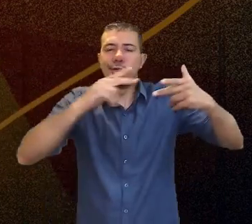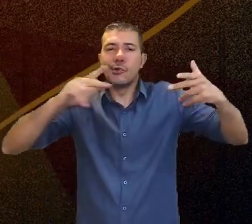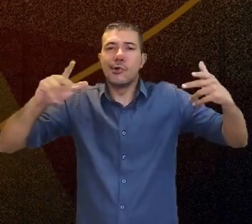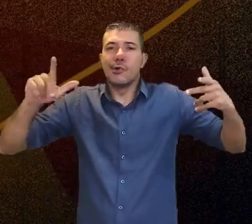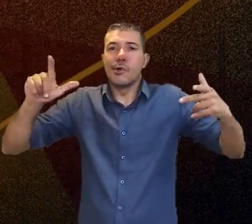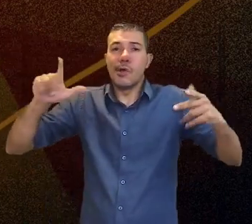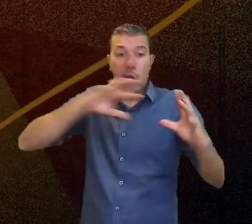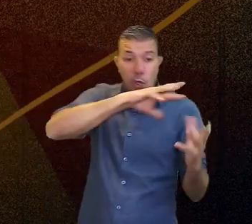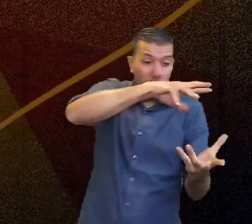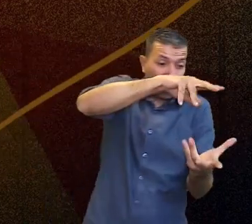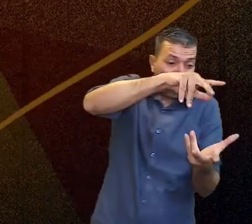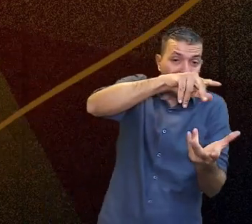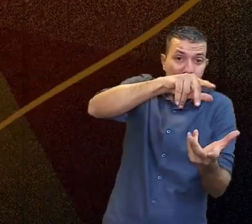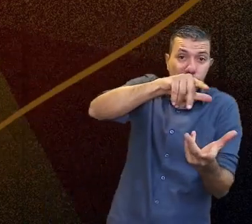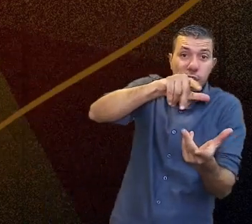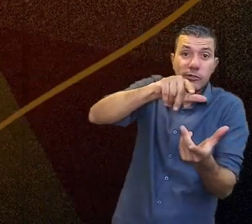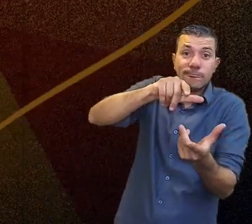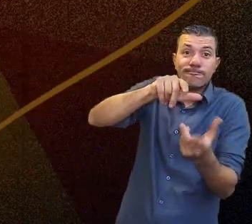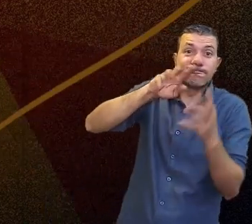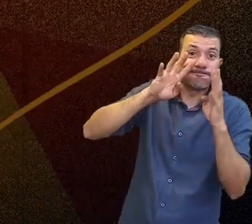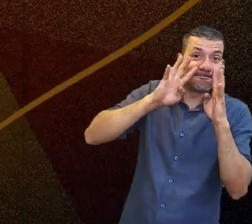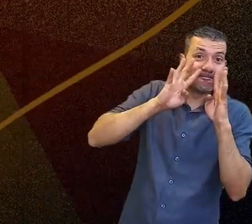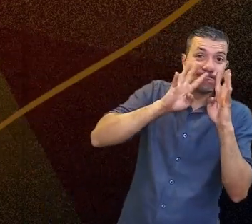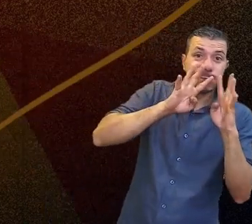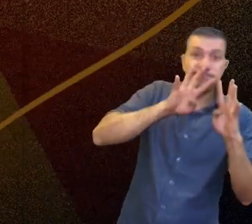buscar. Toda terra o